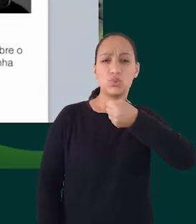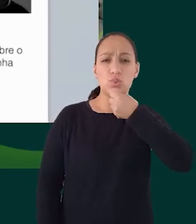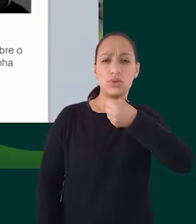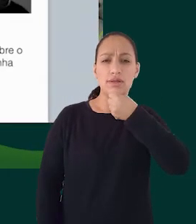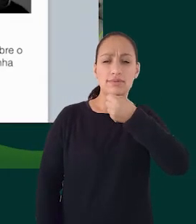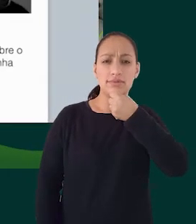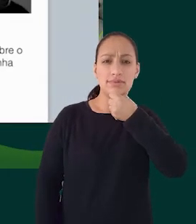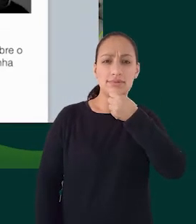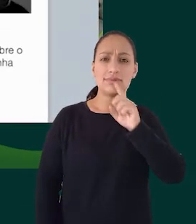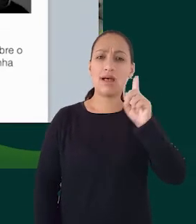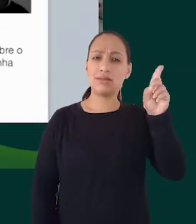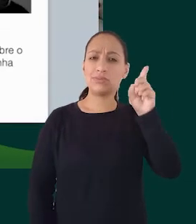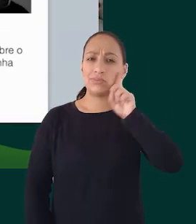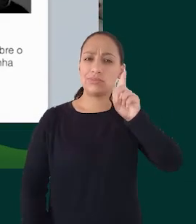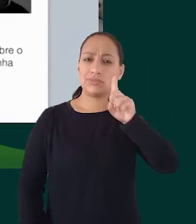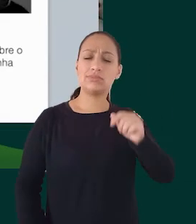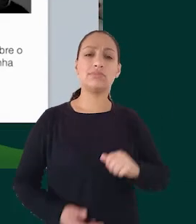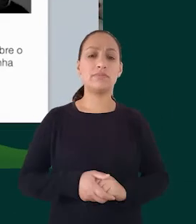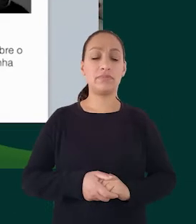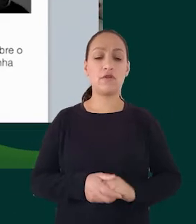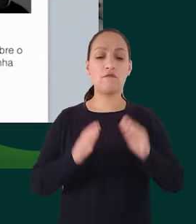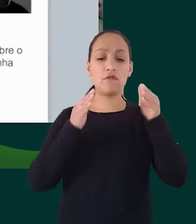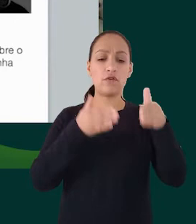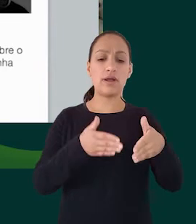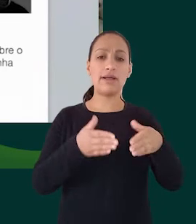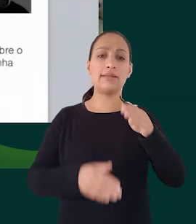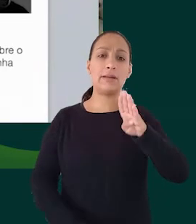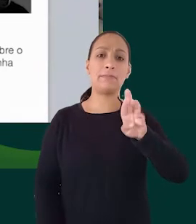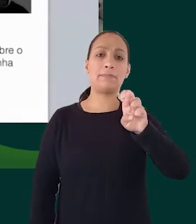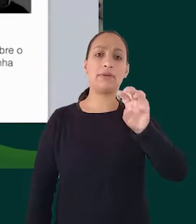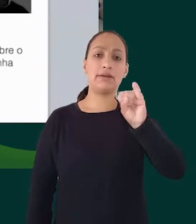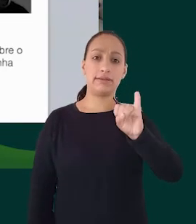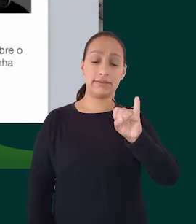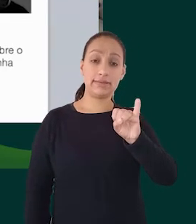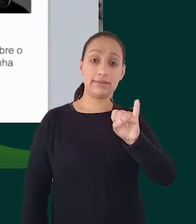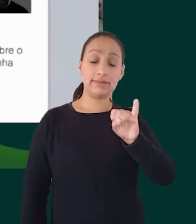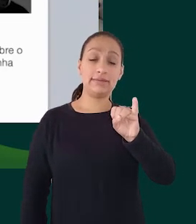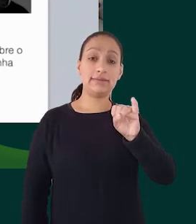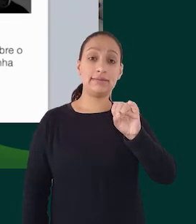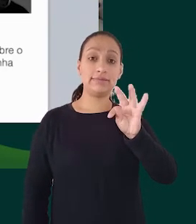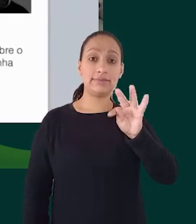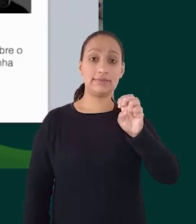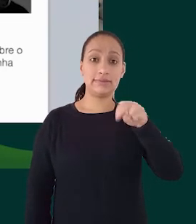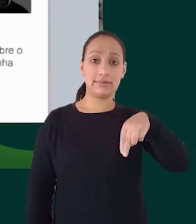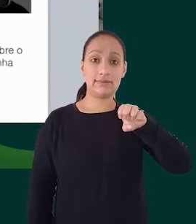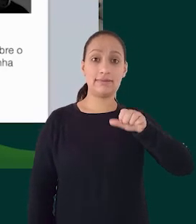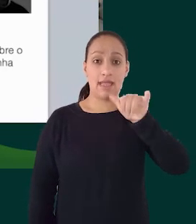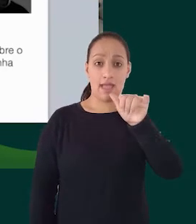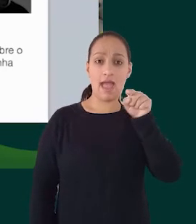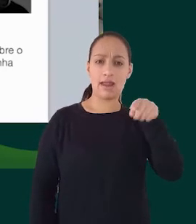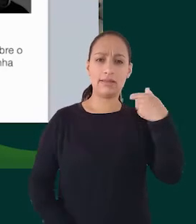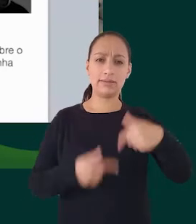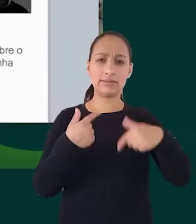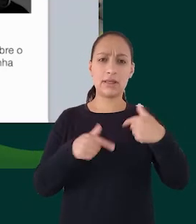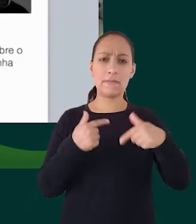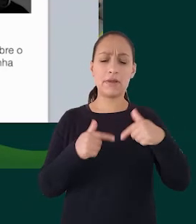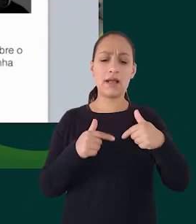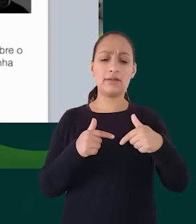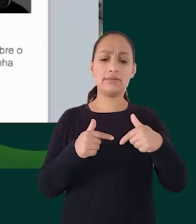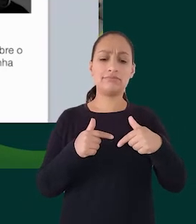focar na Brittany Kaiser, que é essa menina aqui do meio. Ela trabalhava na Cambridge Analytica, né,